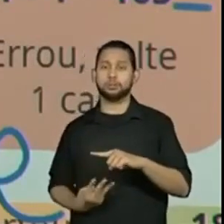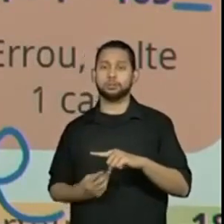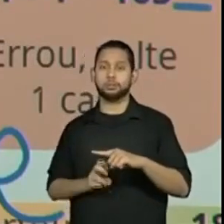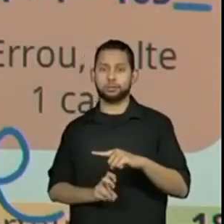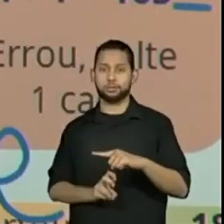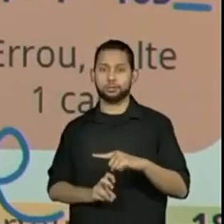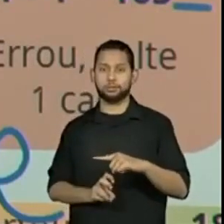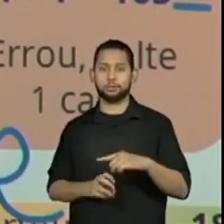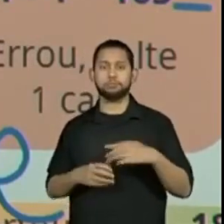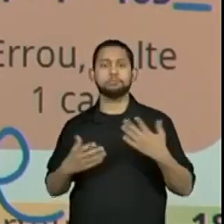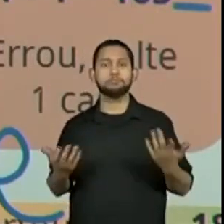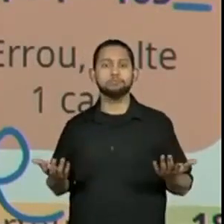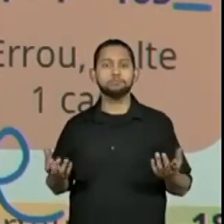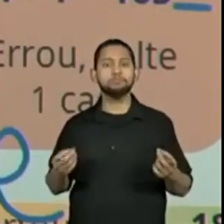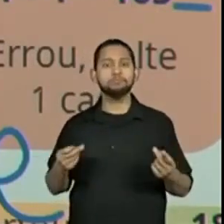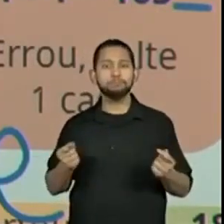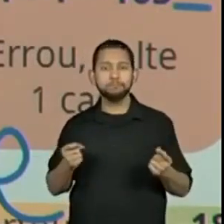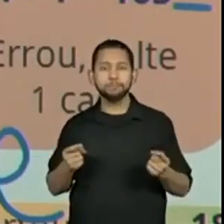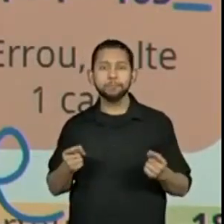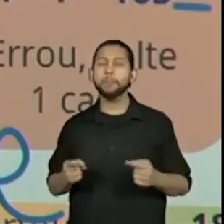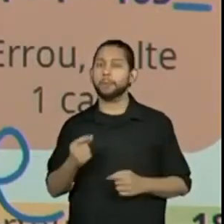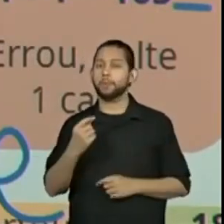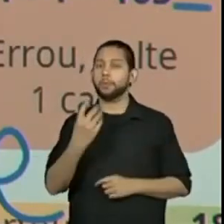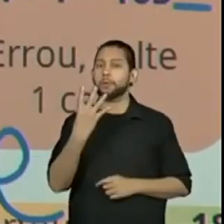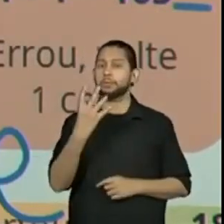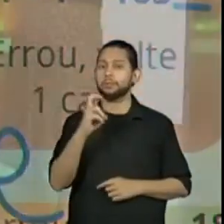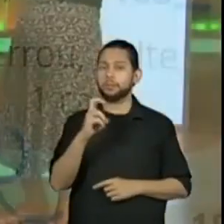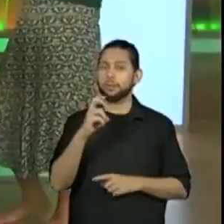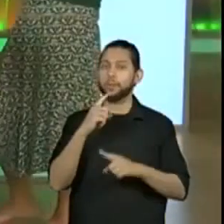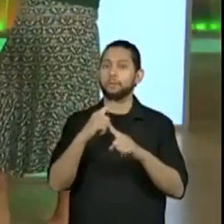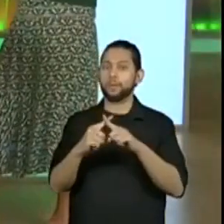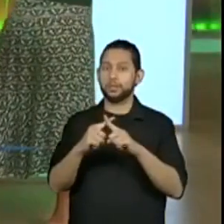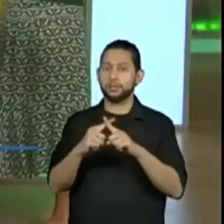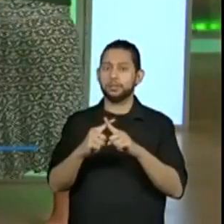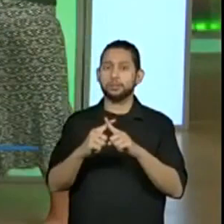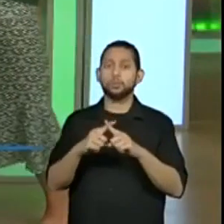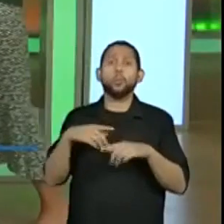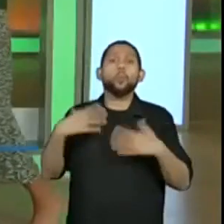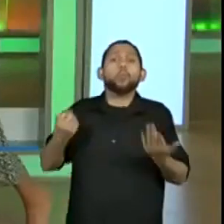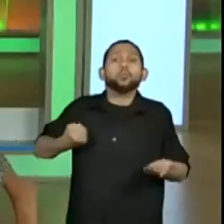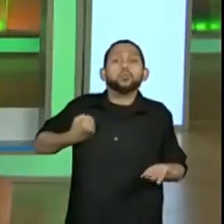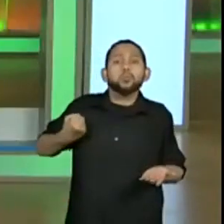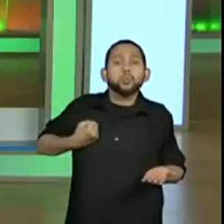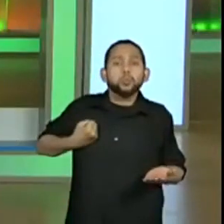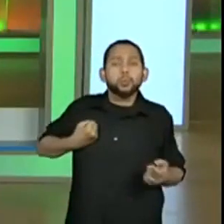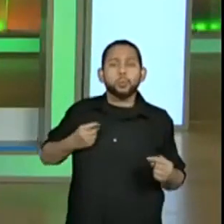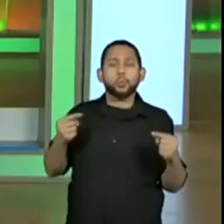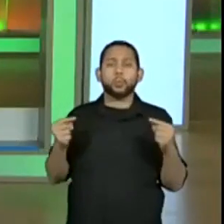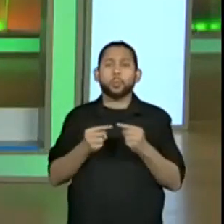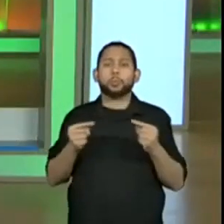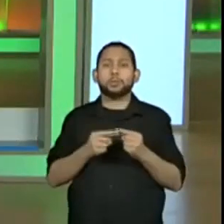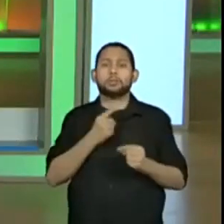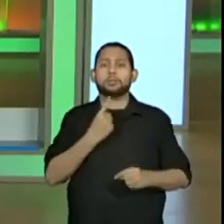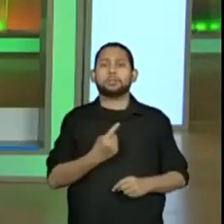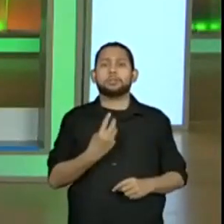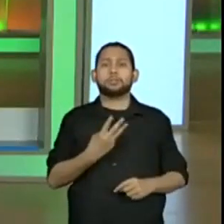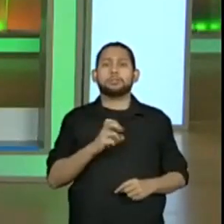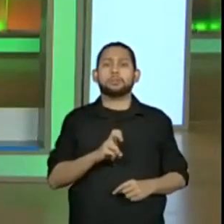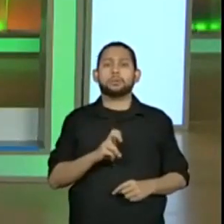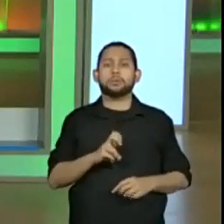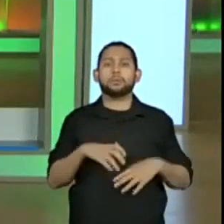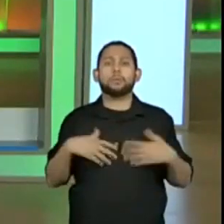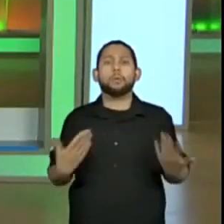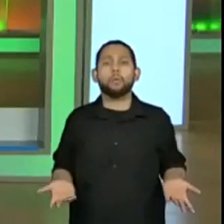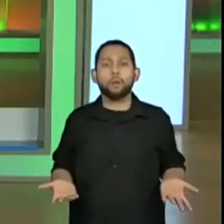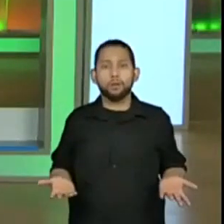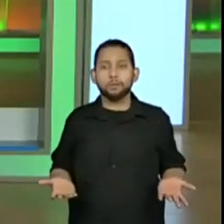135. Pessoal, vamos lá. 45 vezes quanto vai dar 135? E aí, olha,